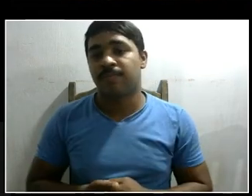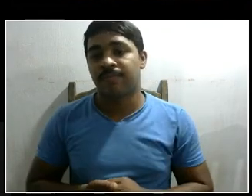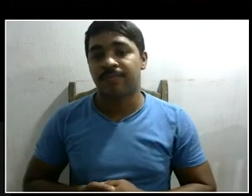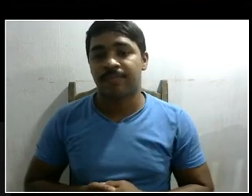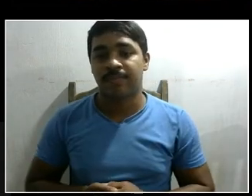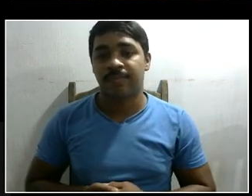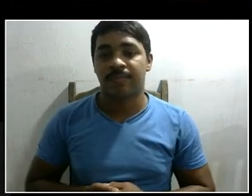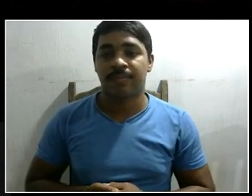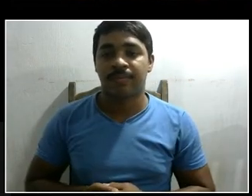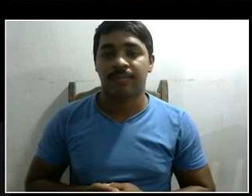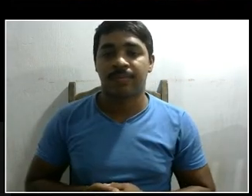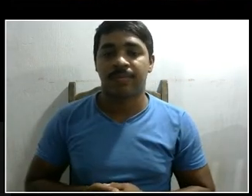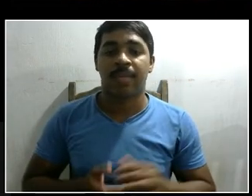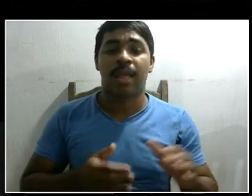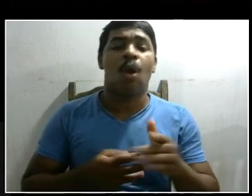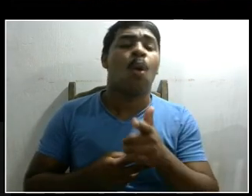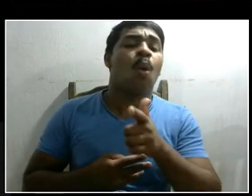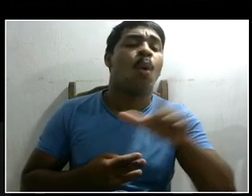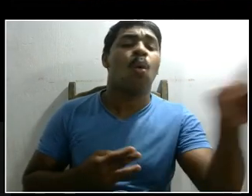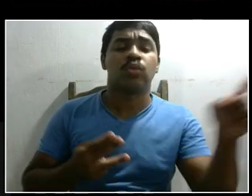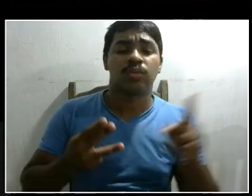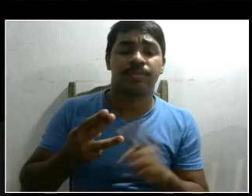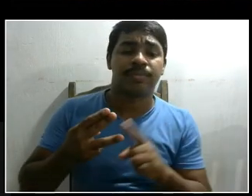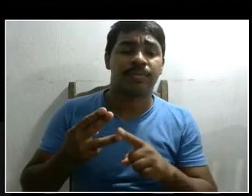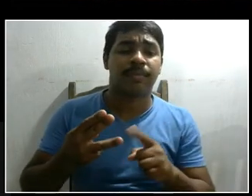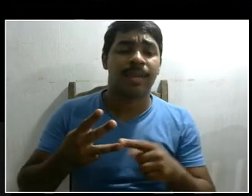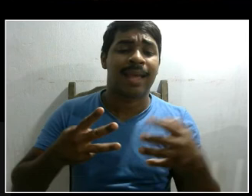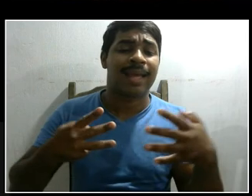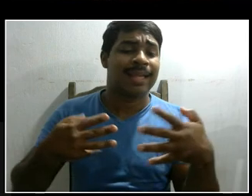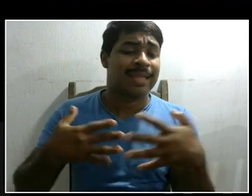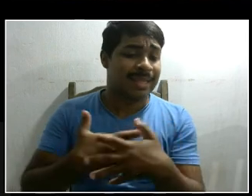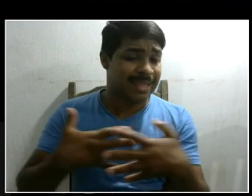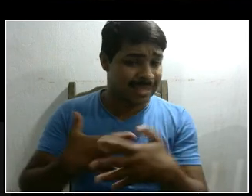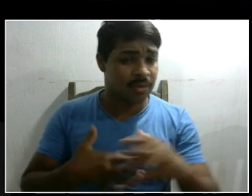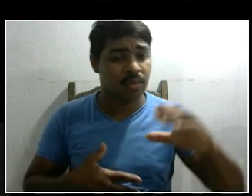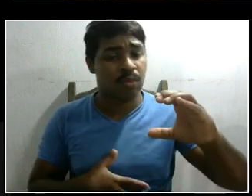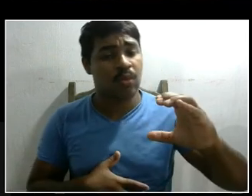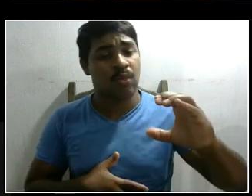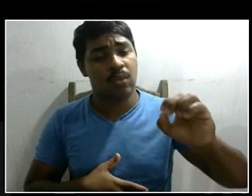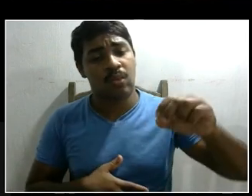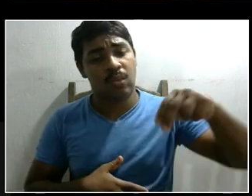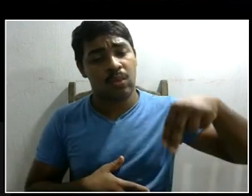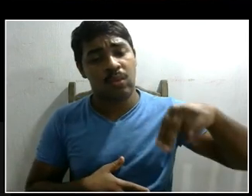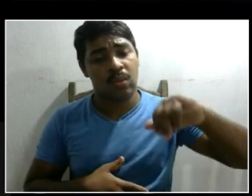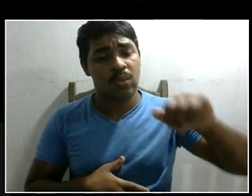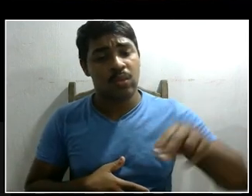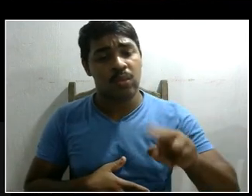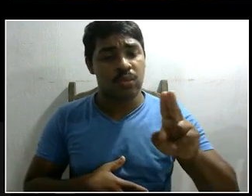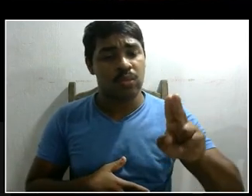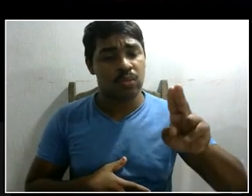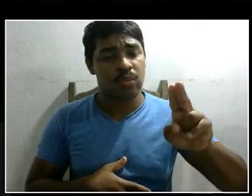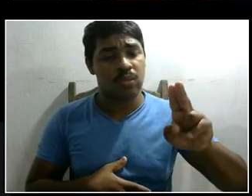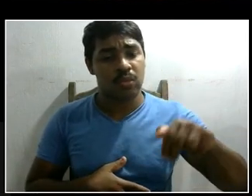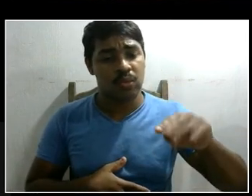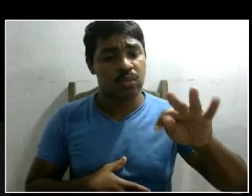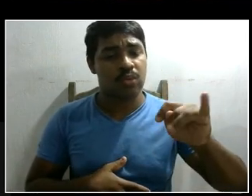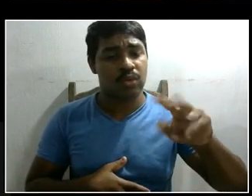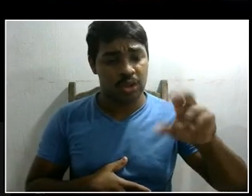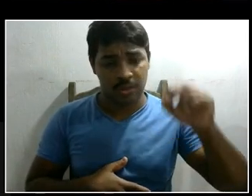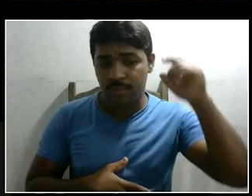Agora a gente vai comentar sobre o tecido conjuntivo, tá? O tecido conjuntivo é o que vai ter mais subdivisões. Então, nós